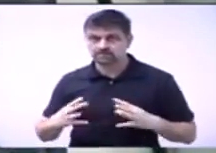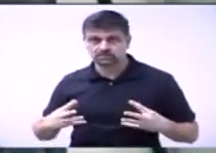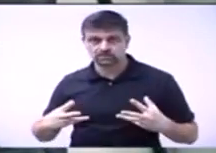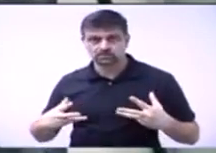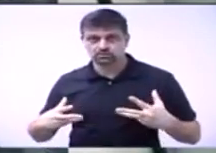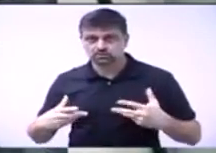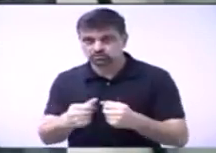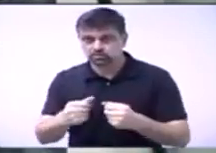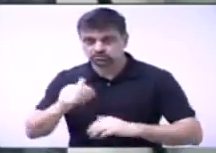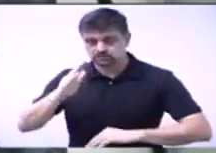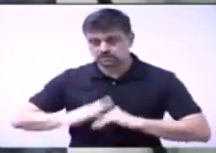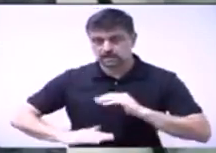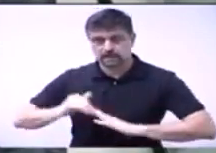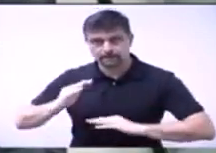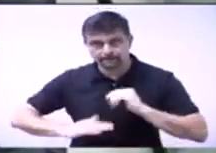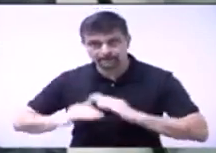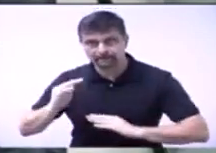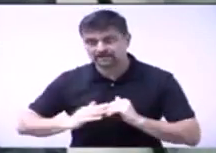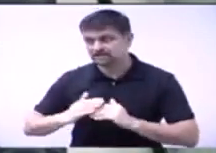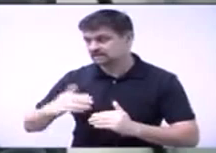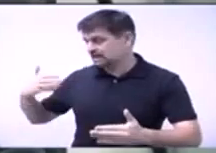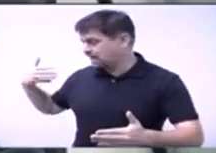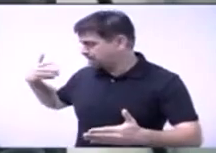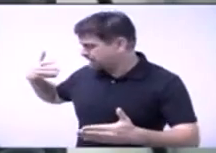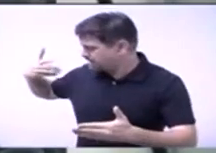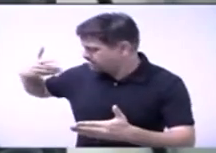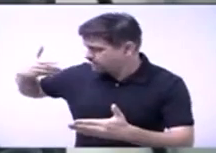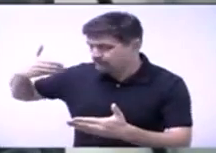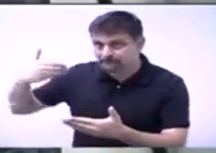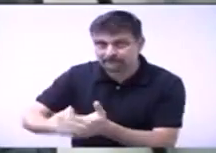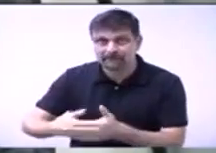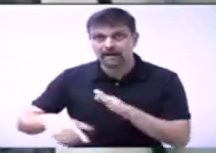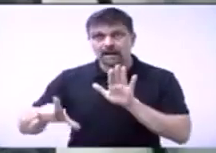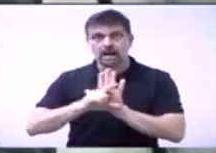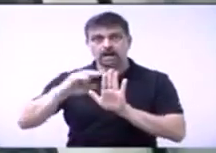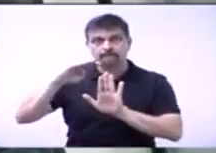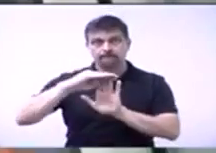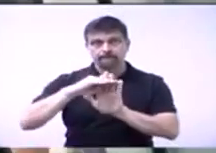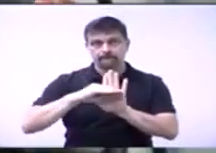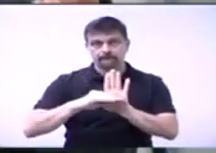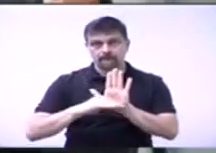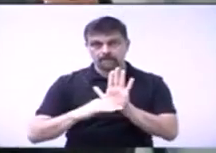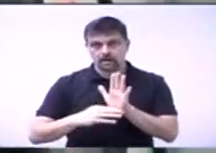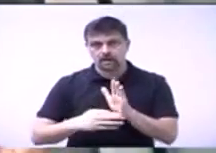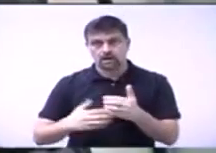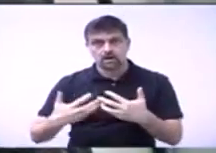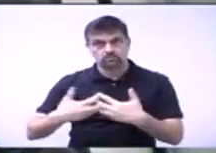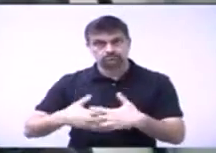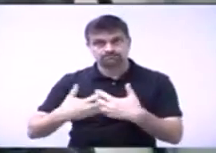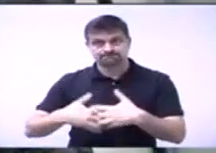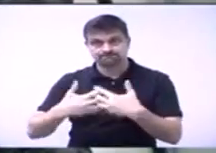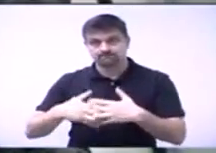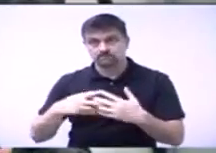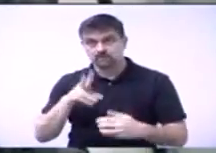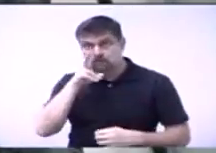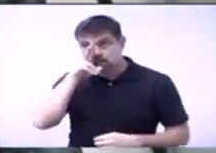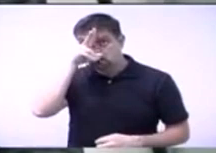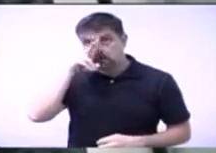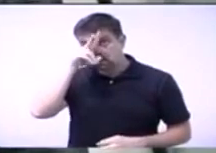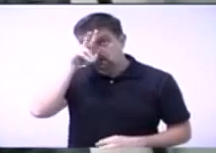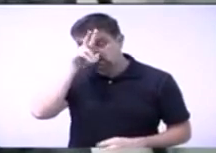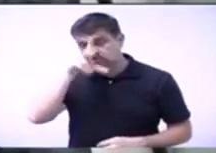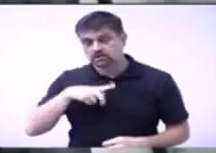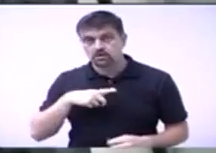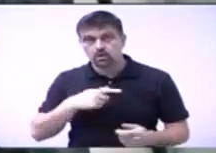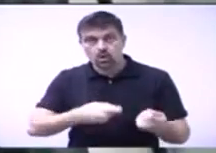que está sendo feito, desde que essa legislação começou a tramitar, foi um fortalecimento da Secretaria de